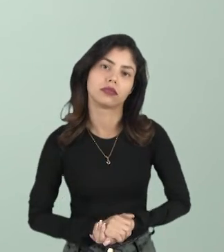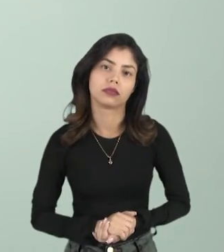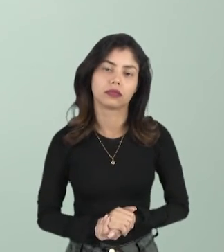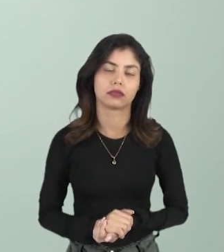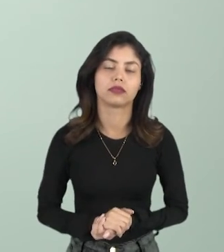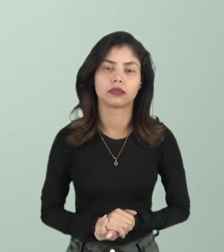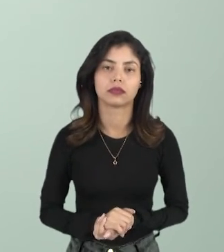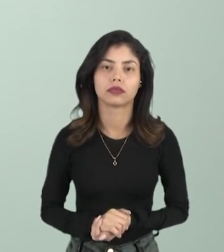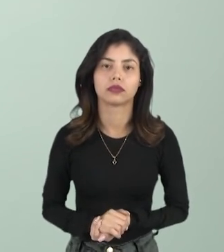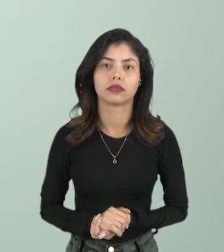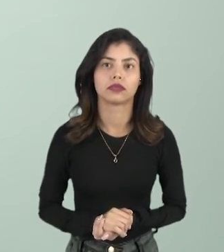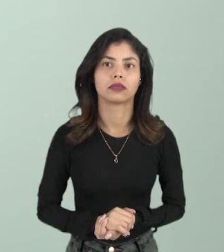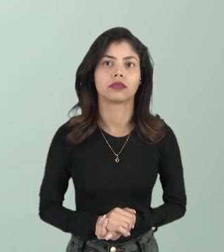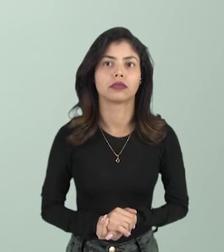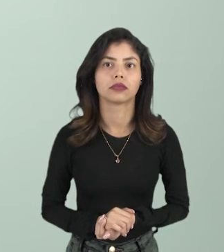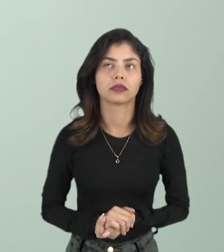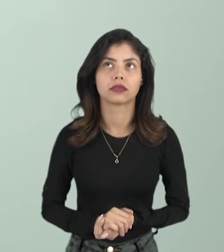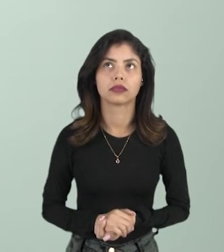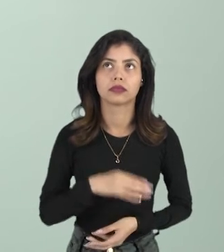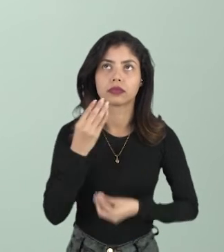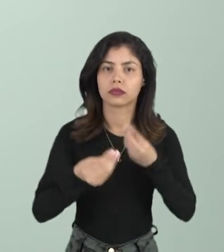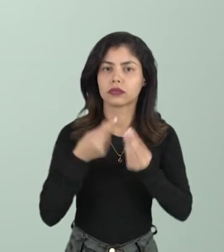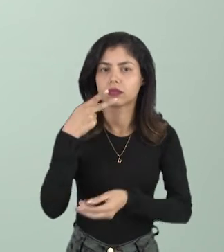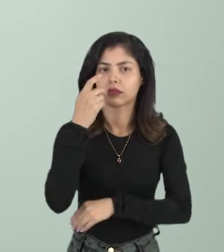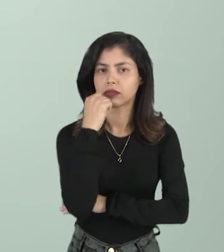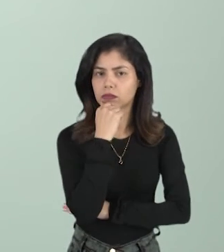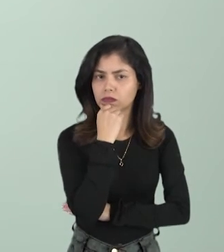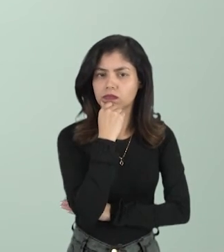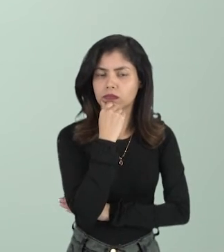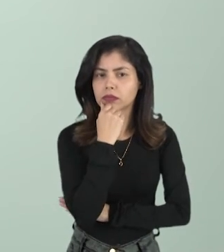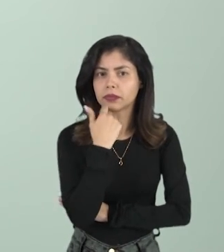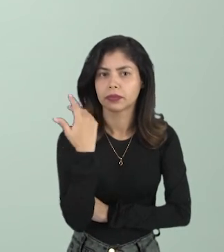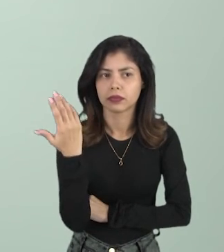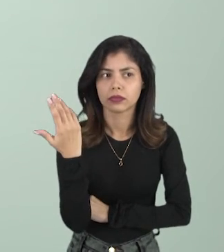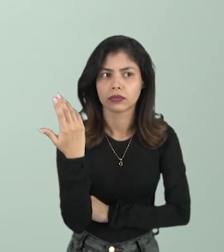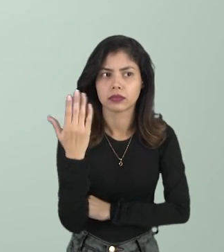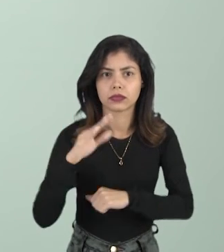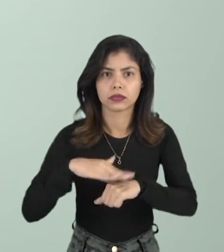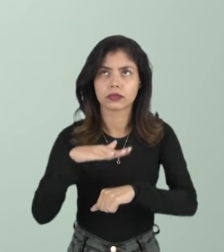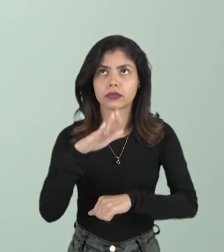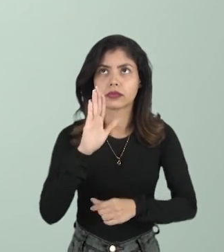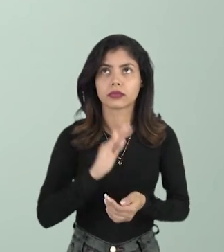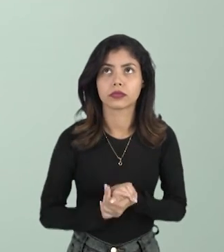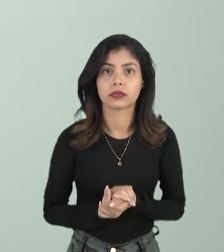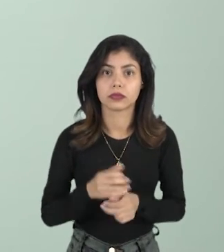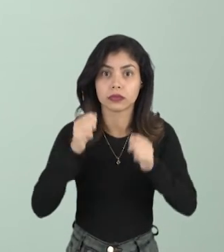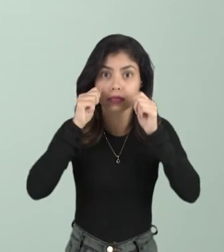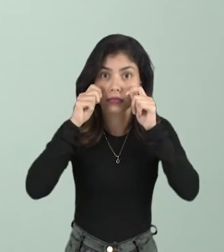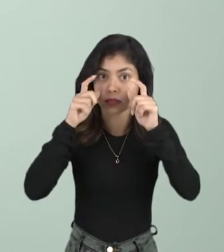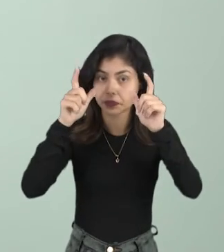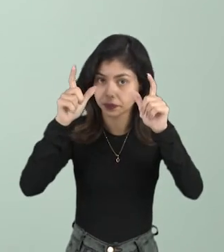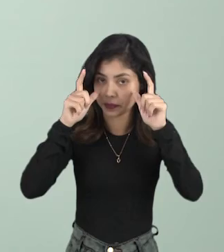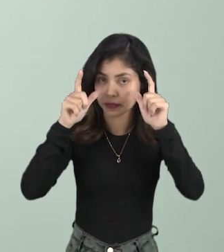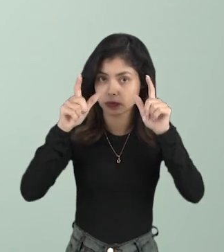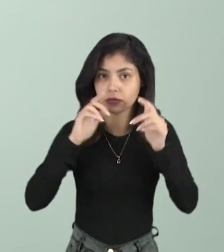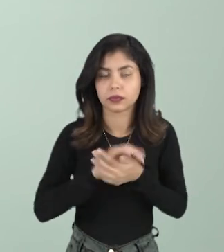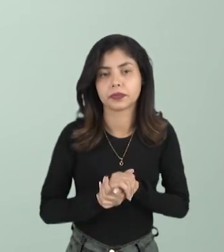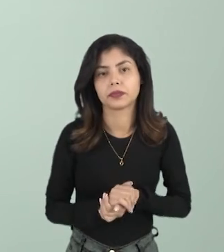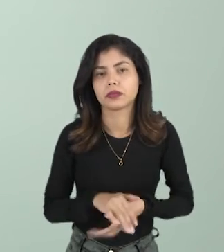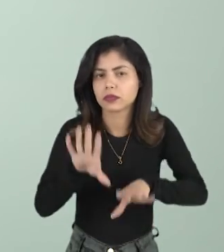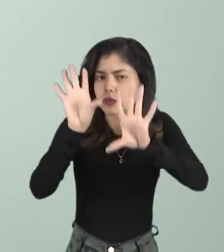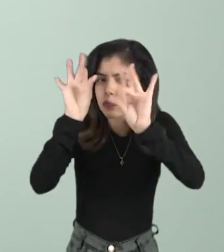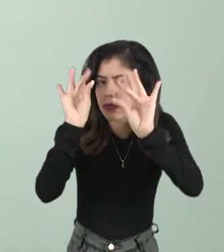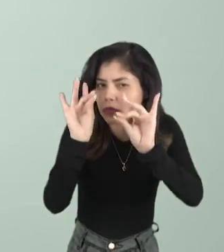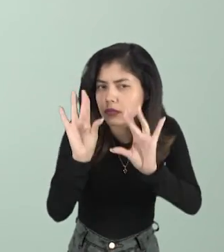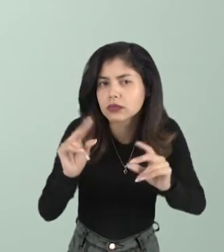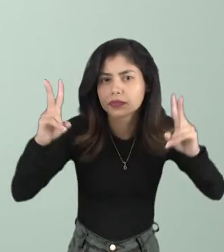mais, como que eu diria, de uma forma mais atenciosa, prestando